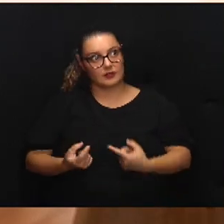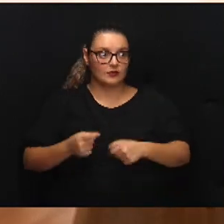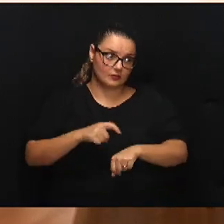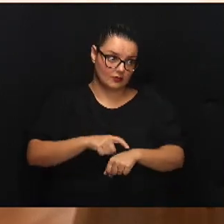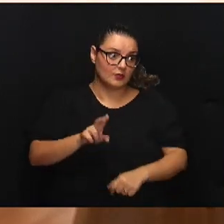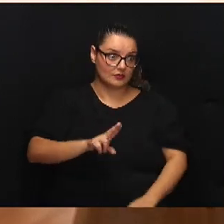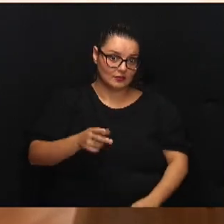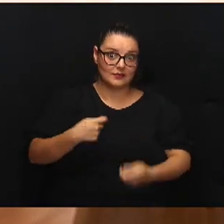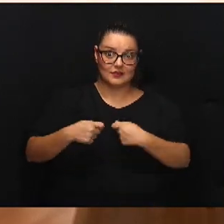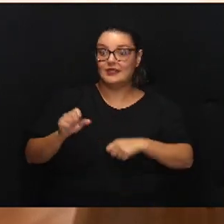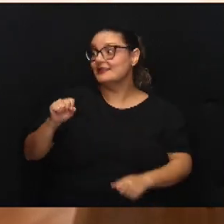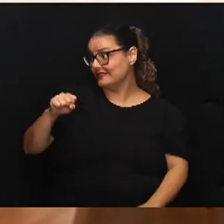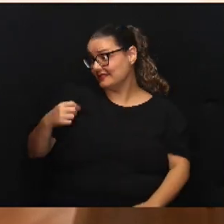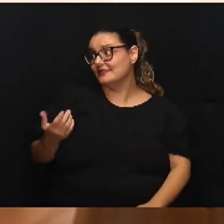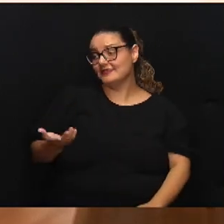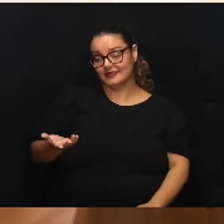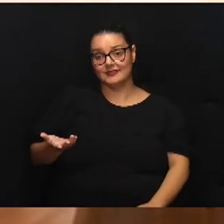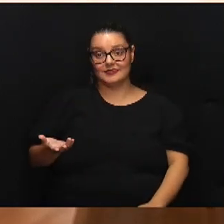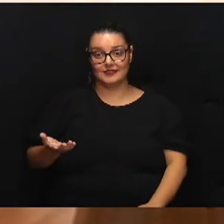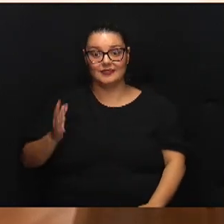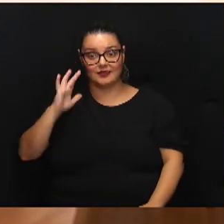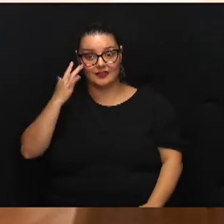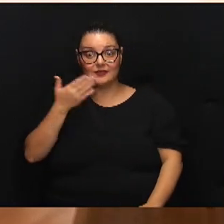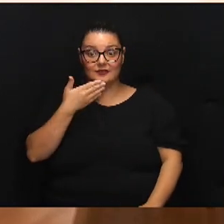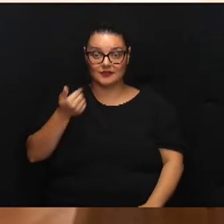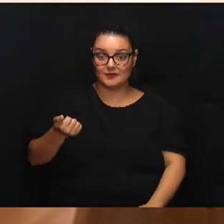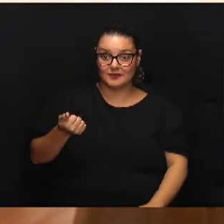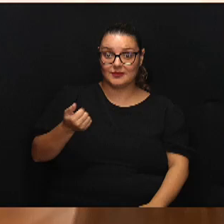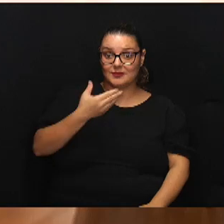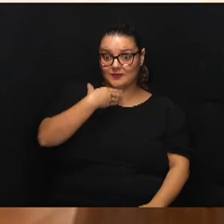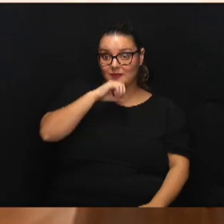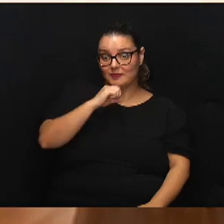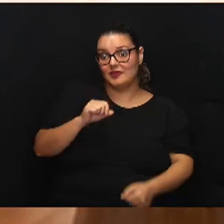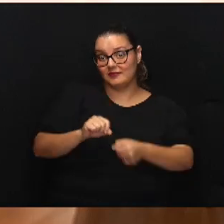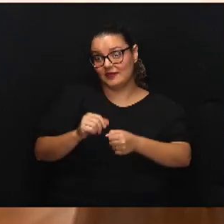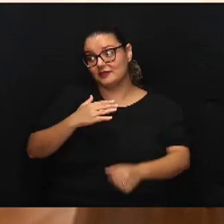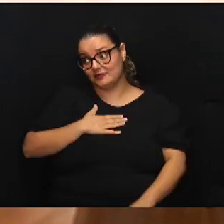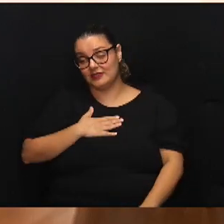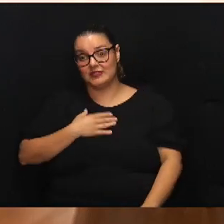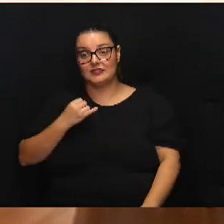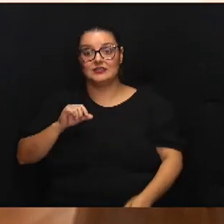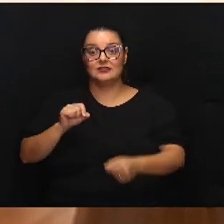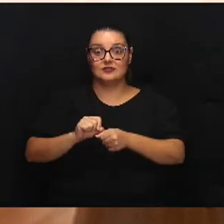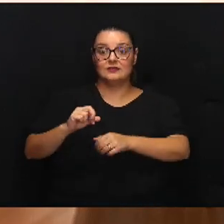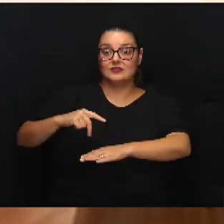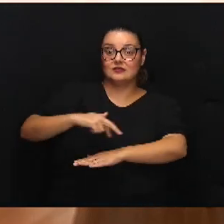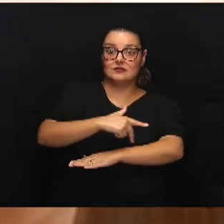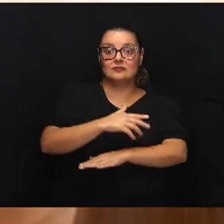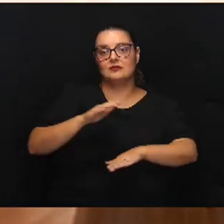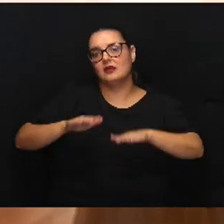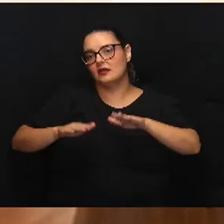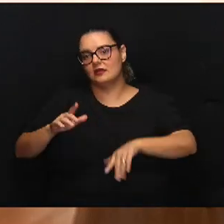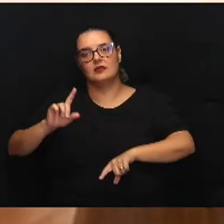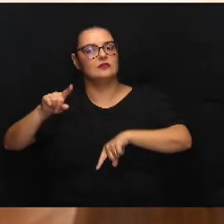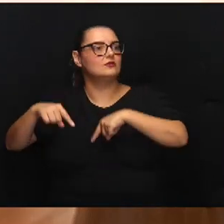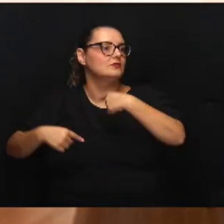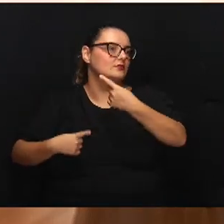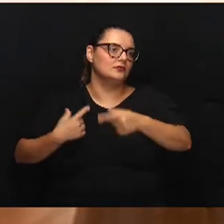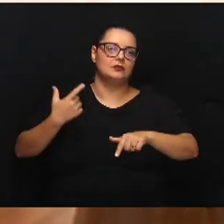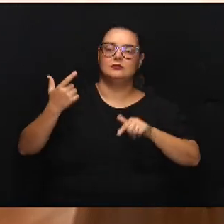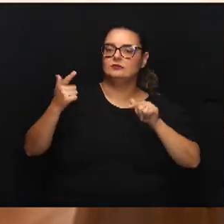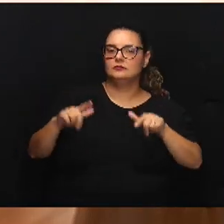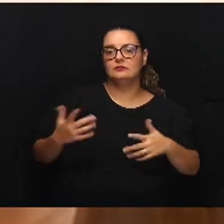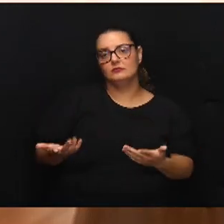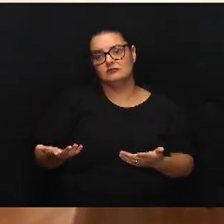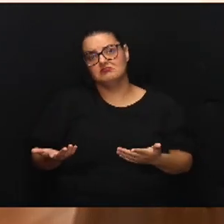então? Muito. Na verdade, eu acho que foi a melhor coisa que ele fez por mim, porque se eu tivesse feito moda, talvez eu estaria em outro lugar, né?